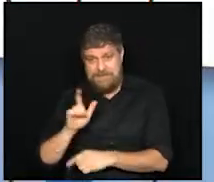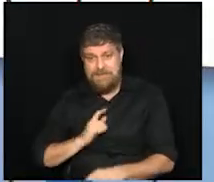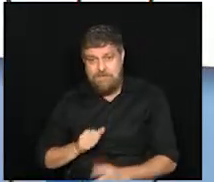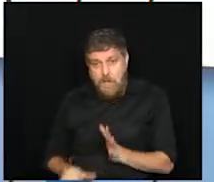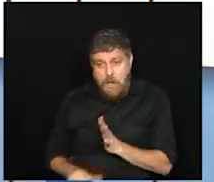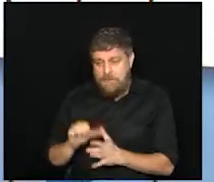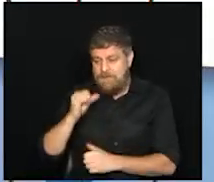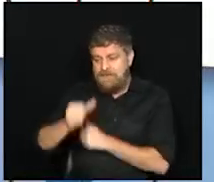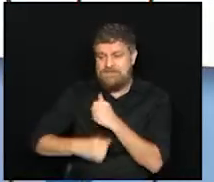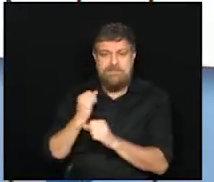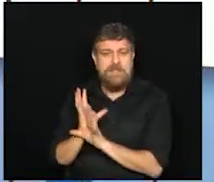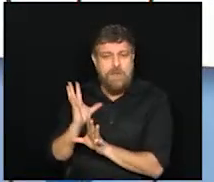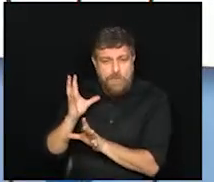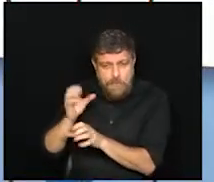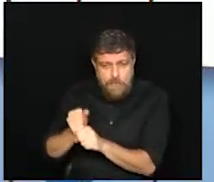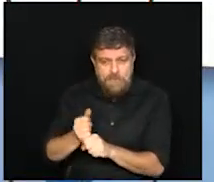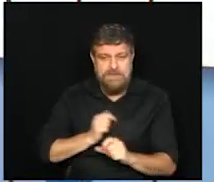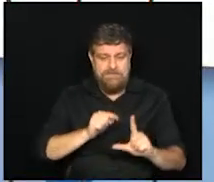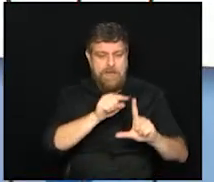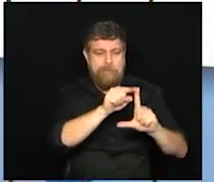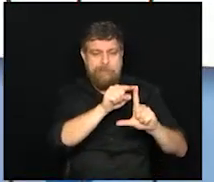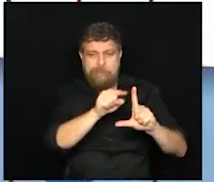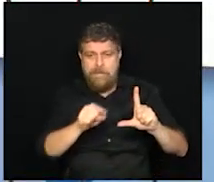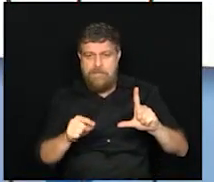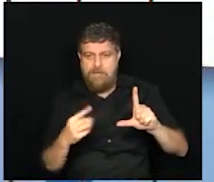semestre em Campinas com uma queda de